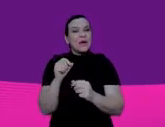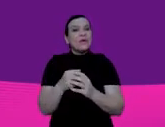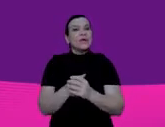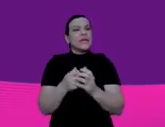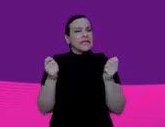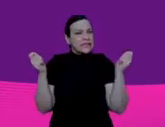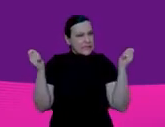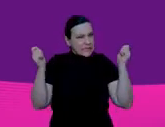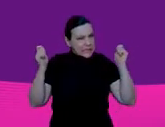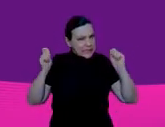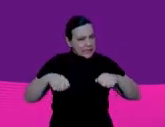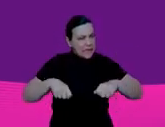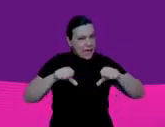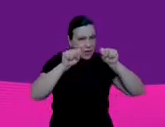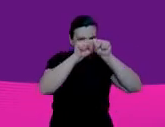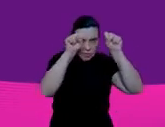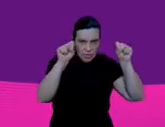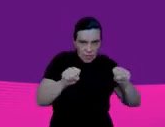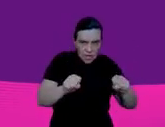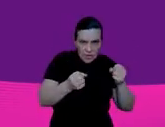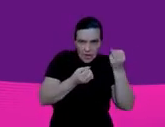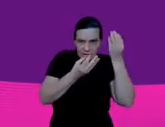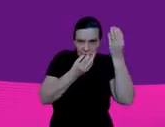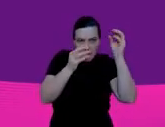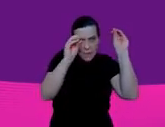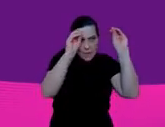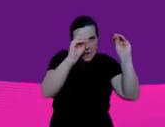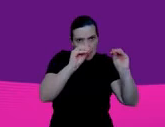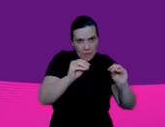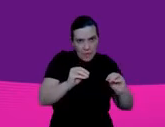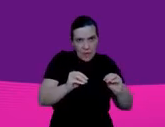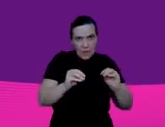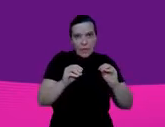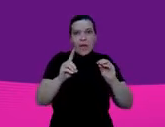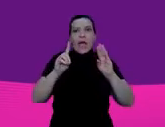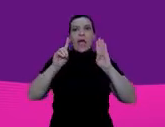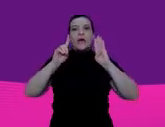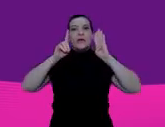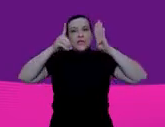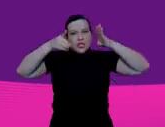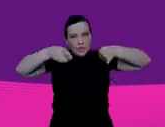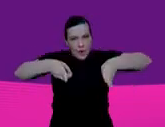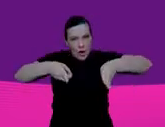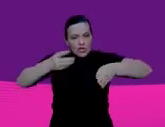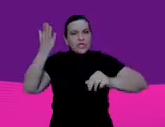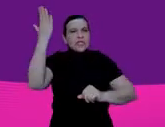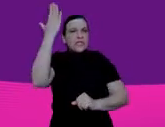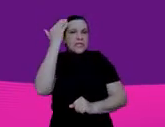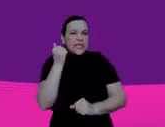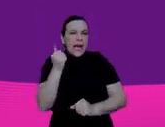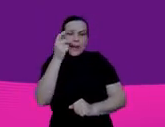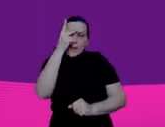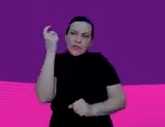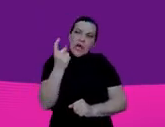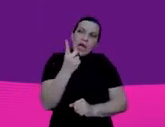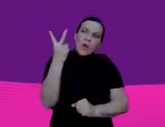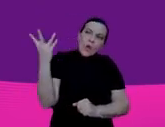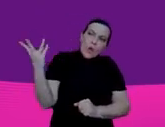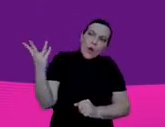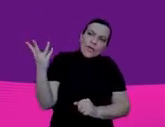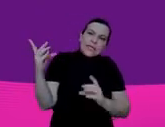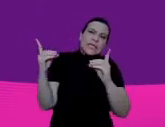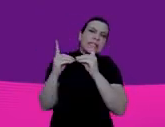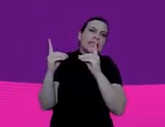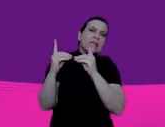dados para o dashboard. Então, a gente consegue saber quantos pacientes estão sendo atendidos por cefaleia nos pronto-socorros de todas as